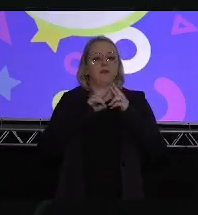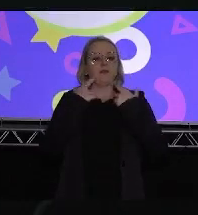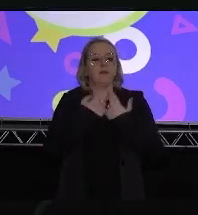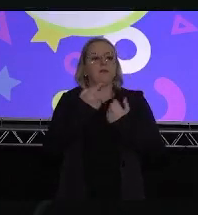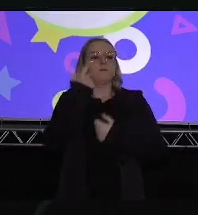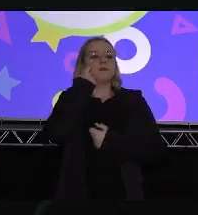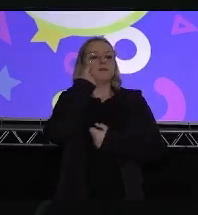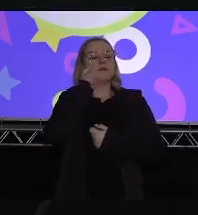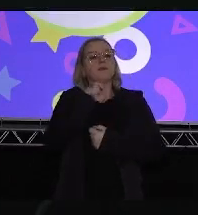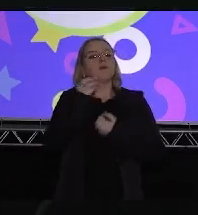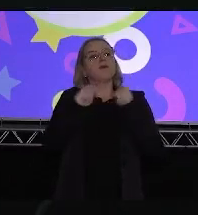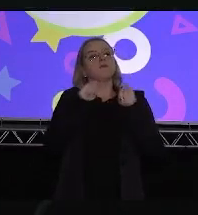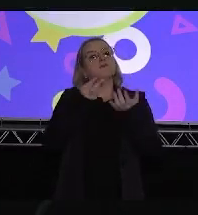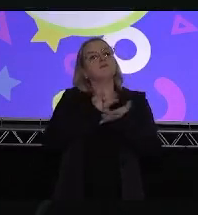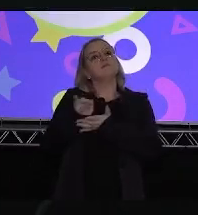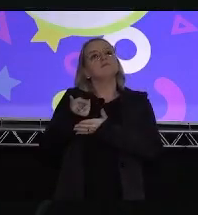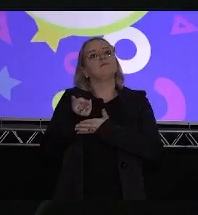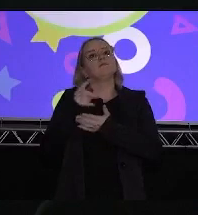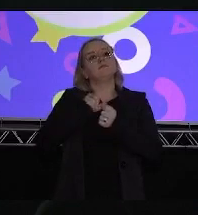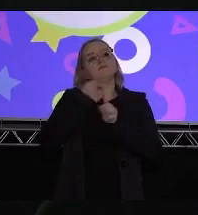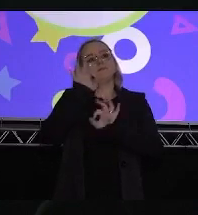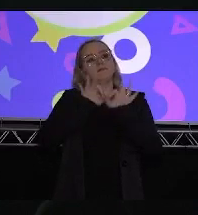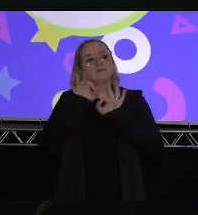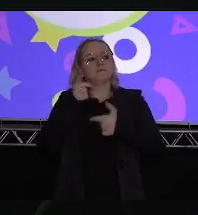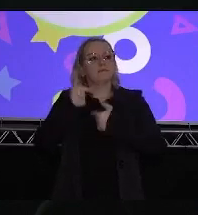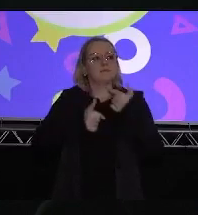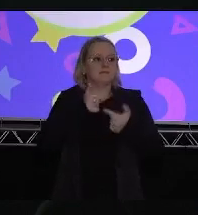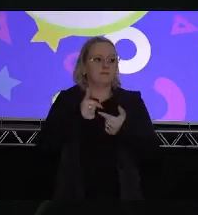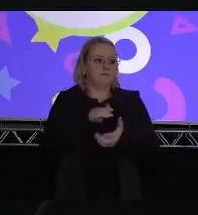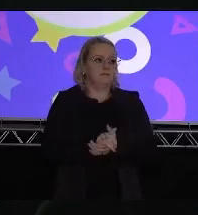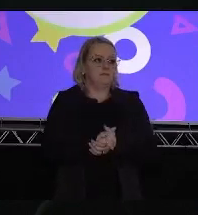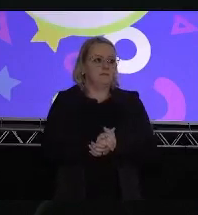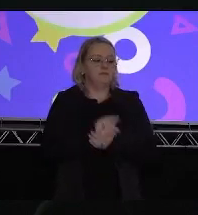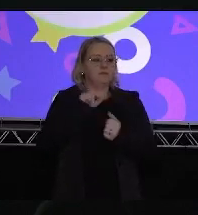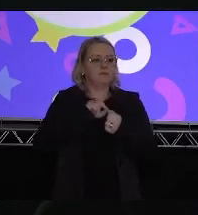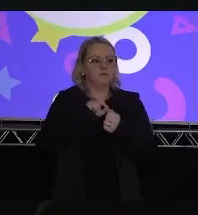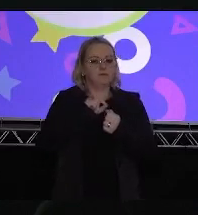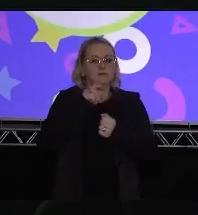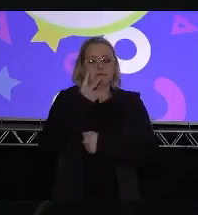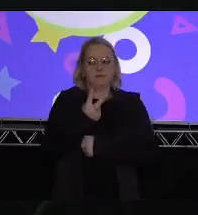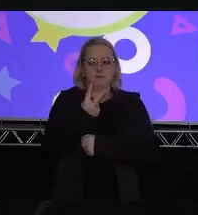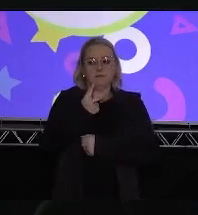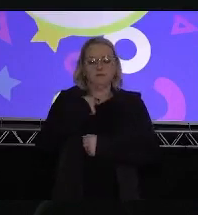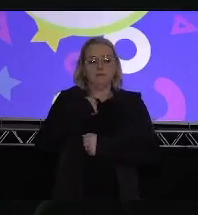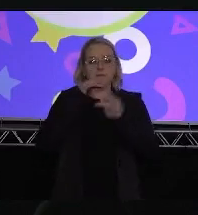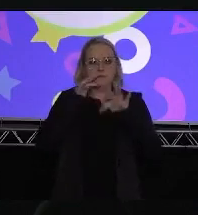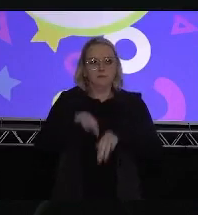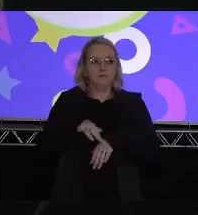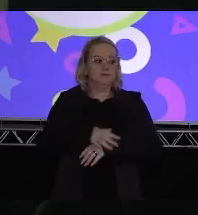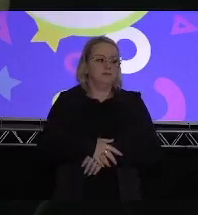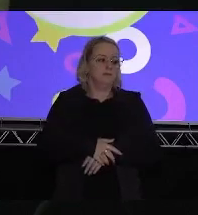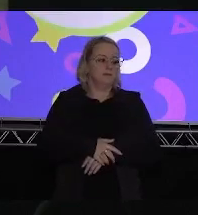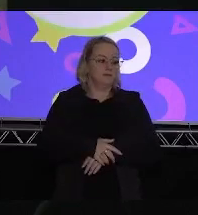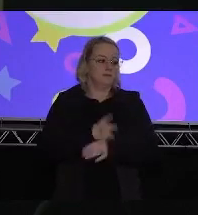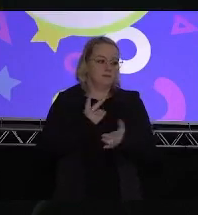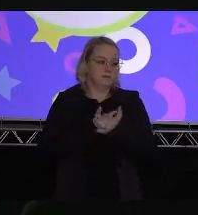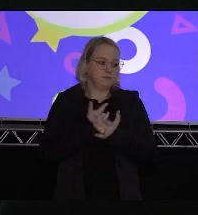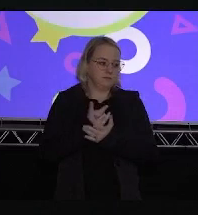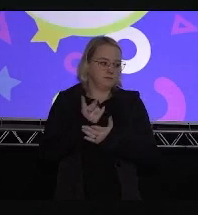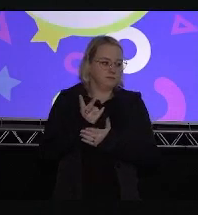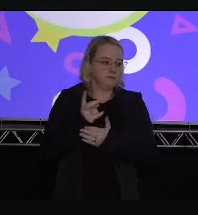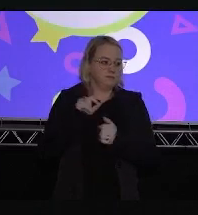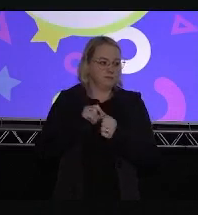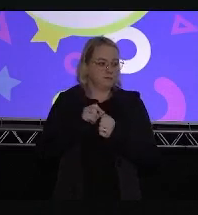bom, vamos dar continuidade no que foi trabalhado anteriormente. A fase 2 foi e será uma continuidade do que foi a